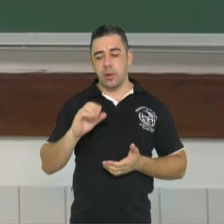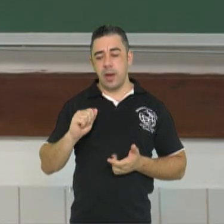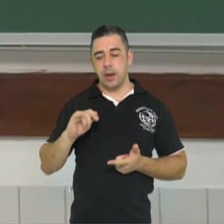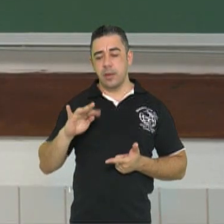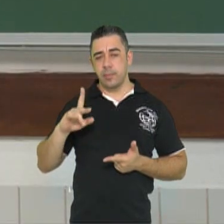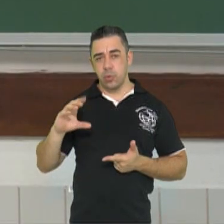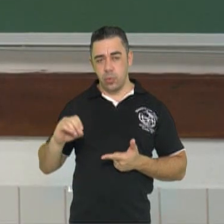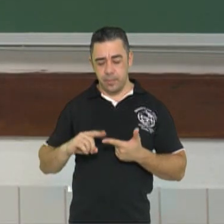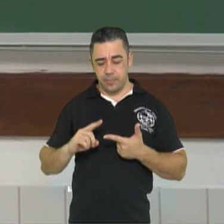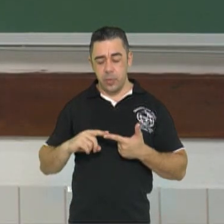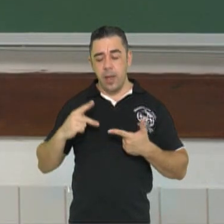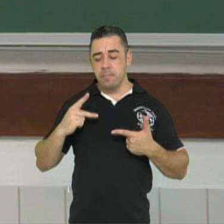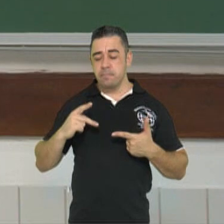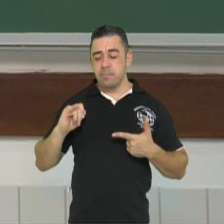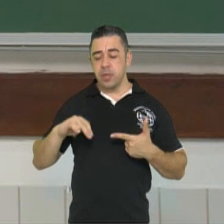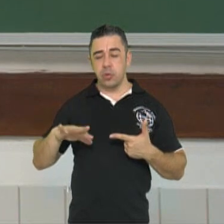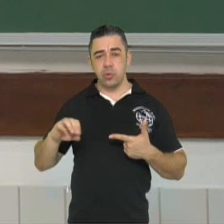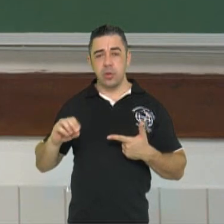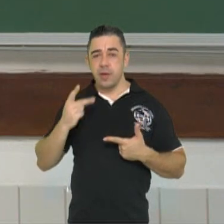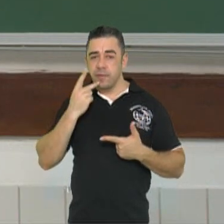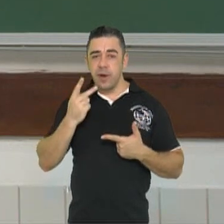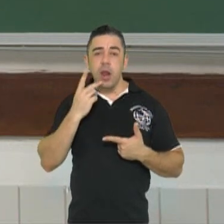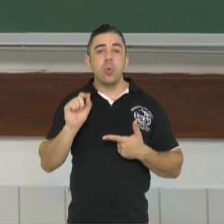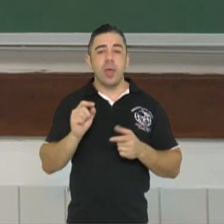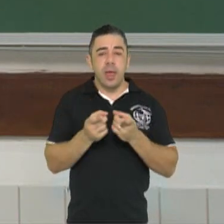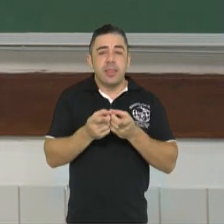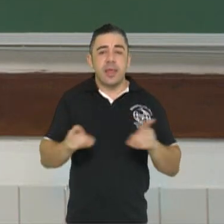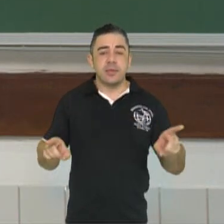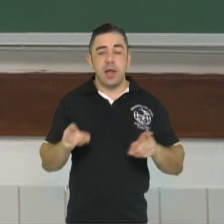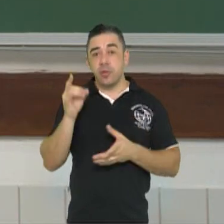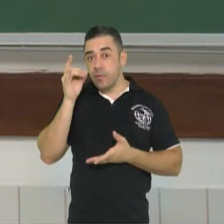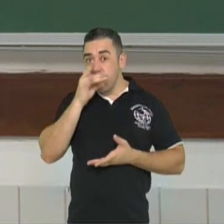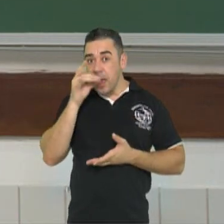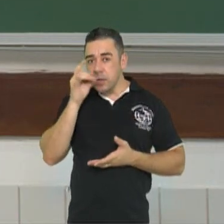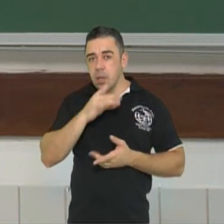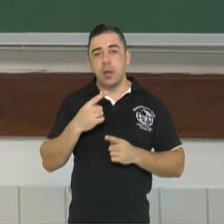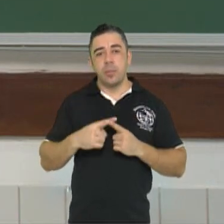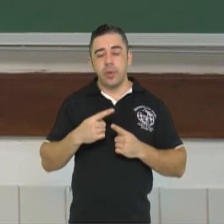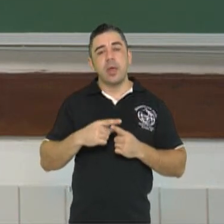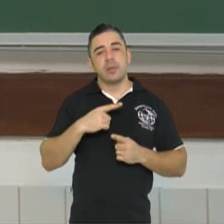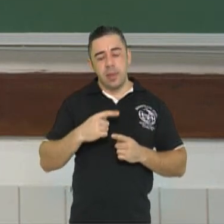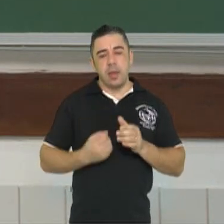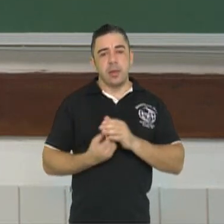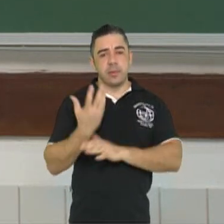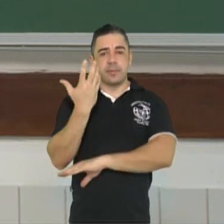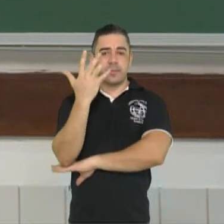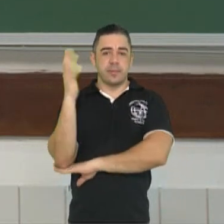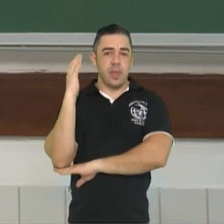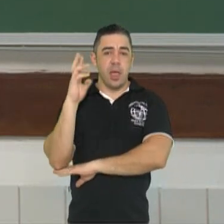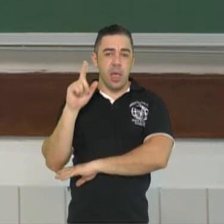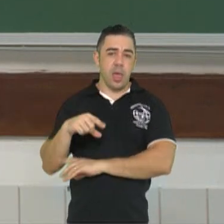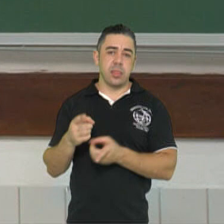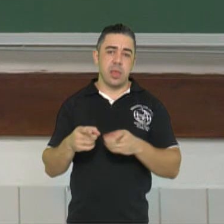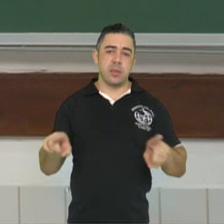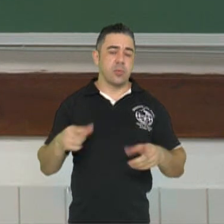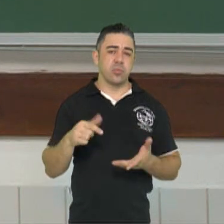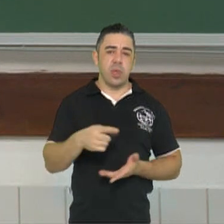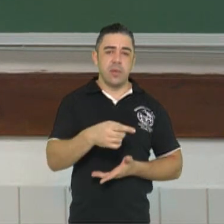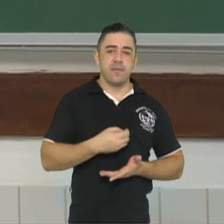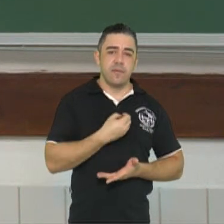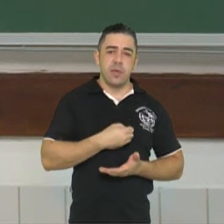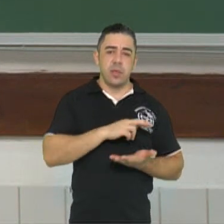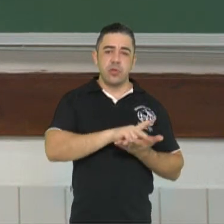pinos. Tudo isso a gente chama de deserto verde. Porque, apesar de ter vegetação, é deserto, você não tem diversidade de vida naquela